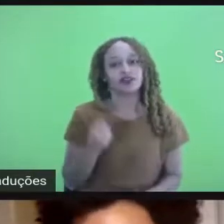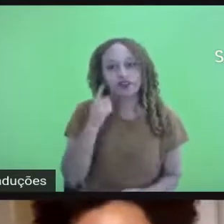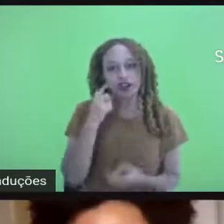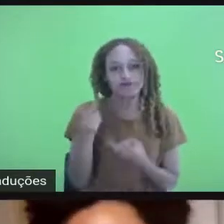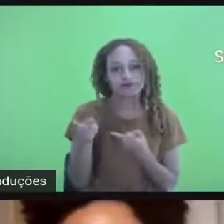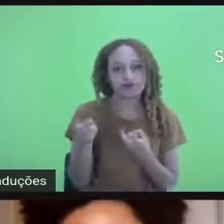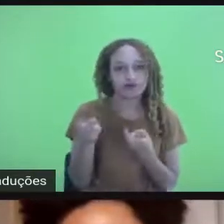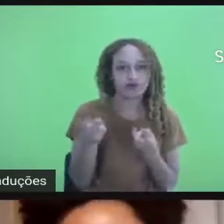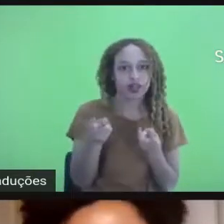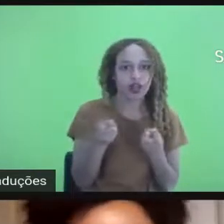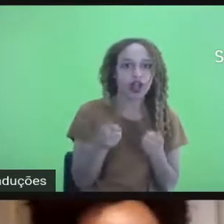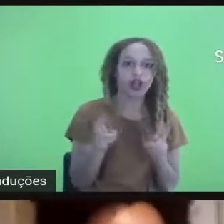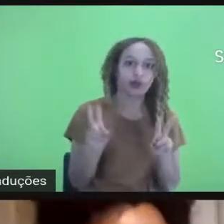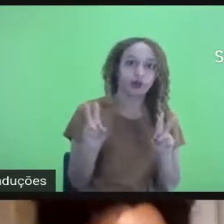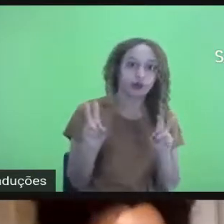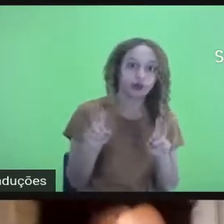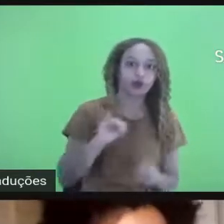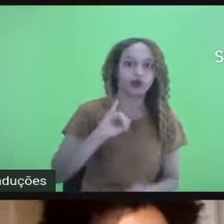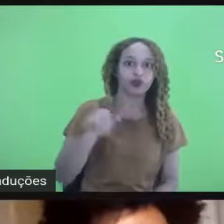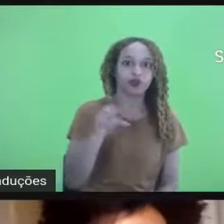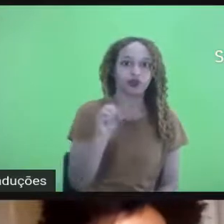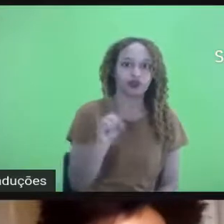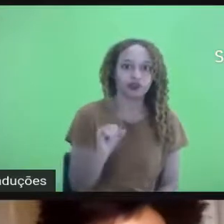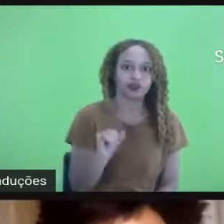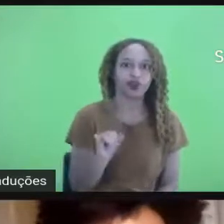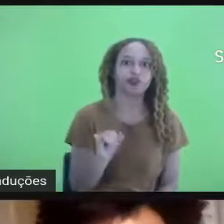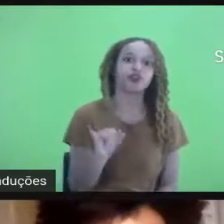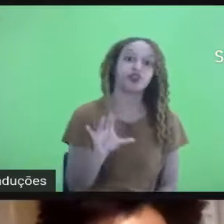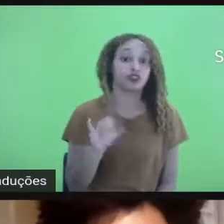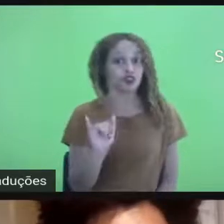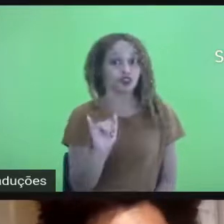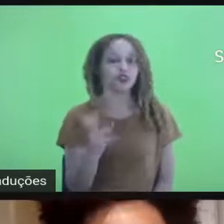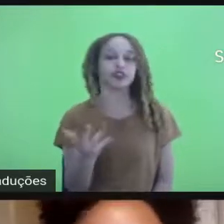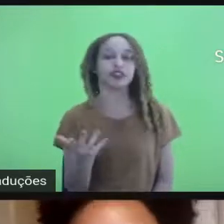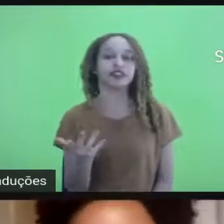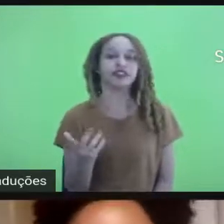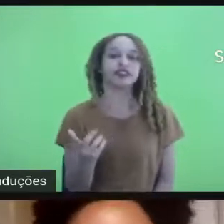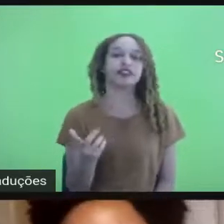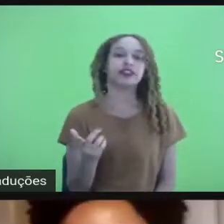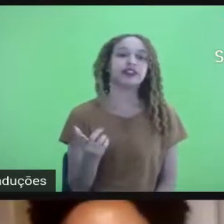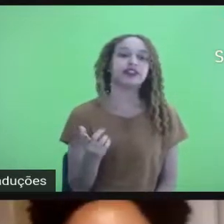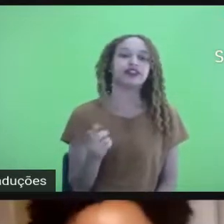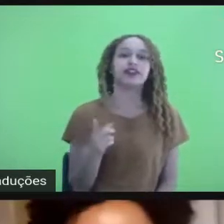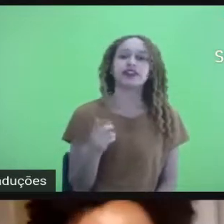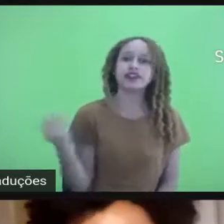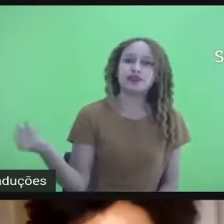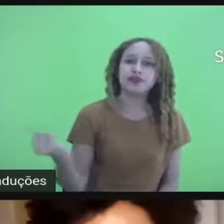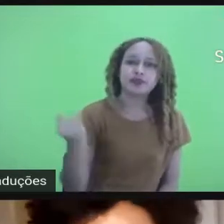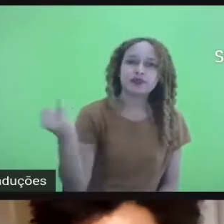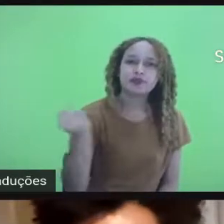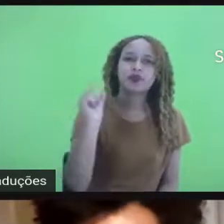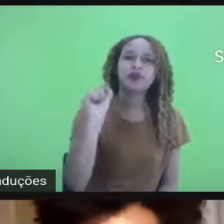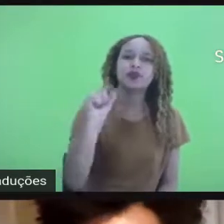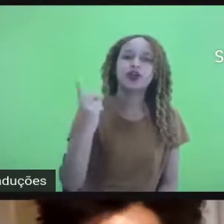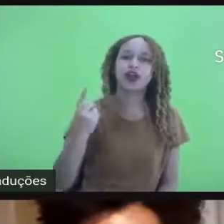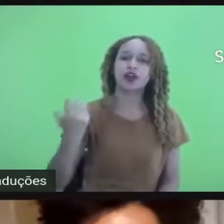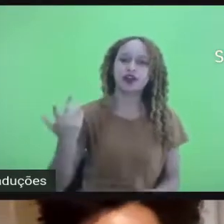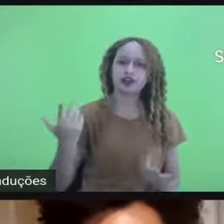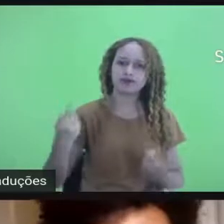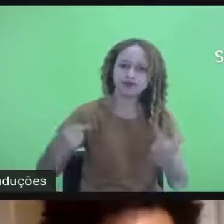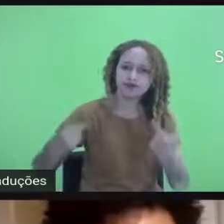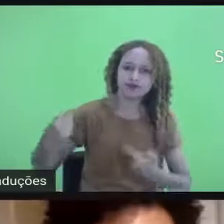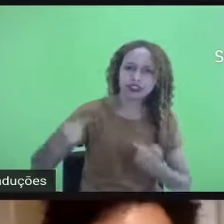questão da Joyce até mesmo, né, o quão fundamental é o debate da